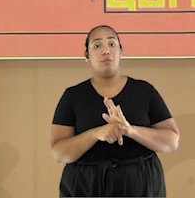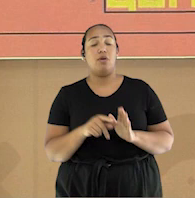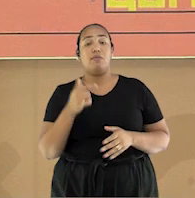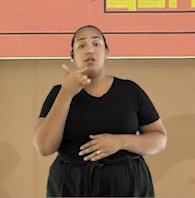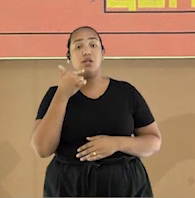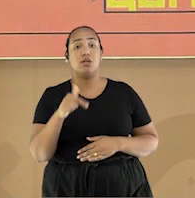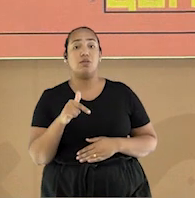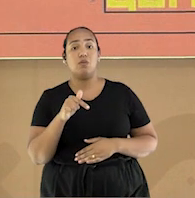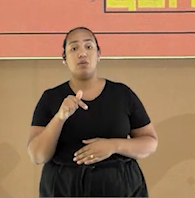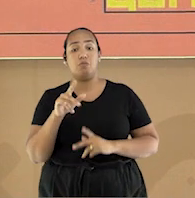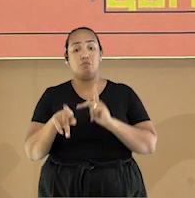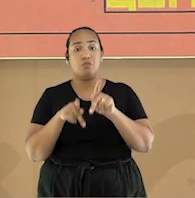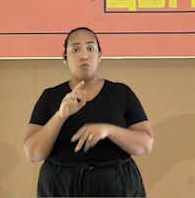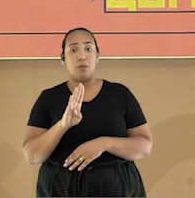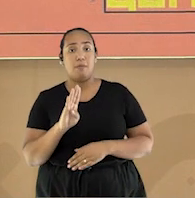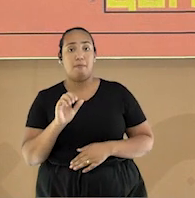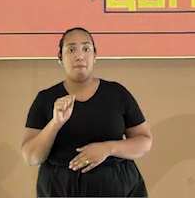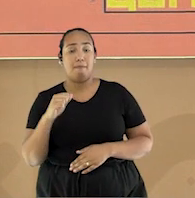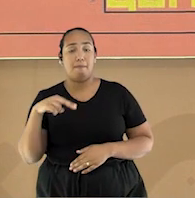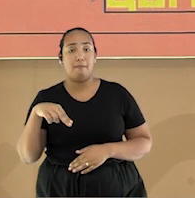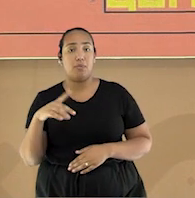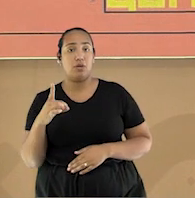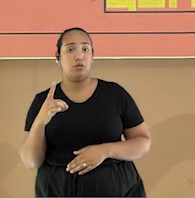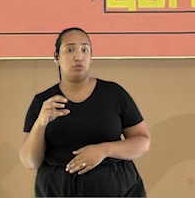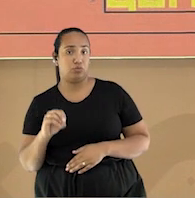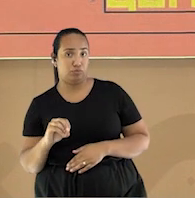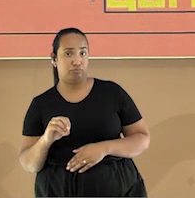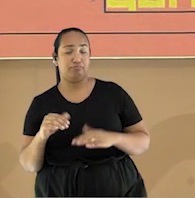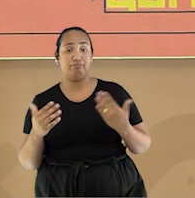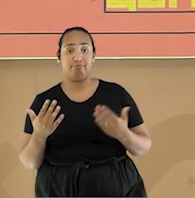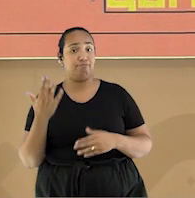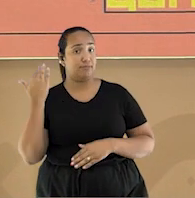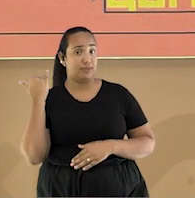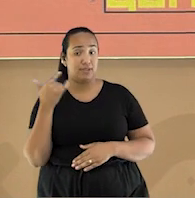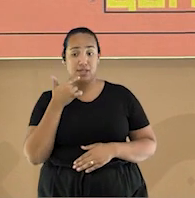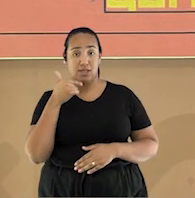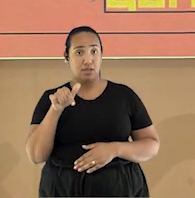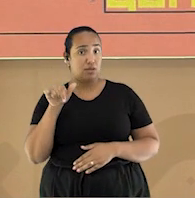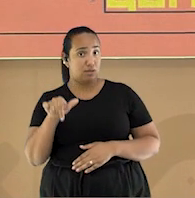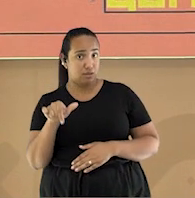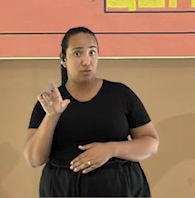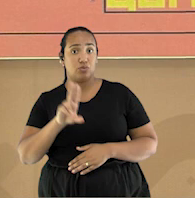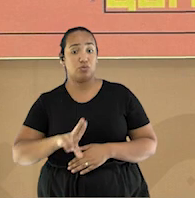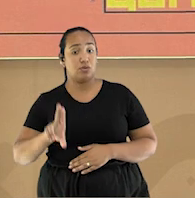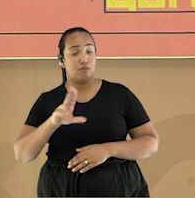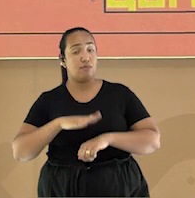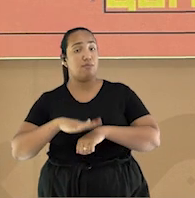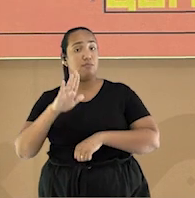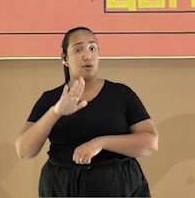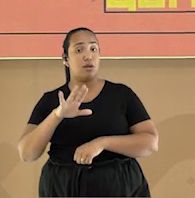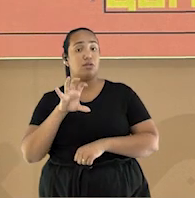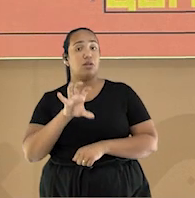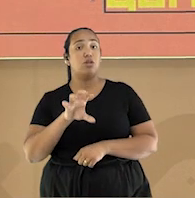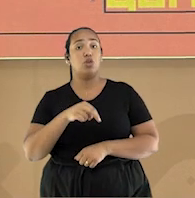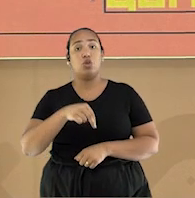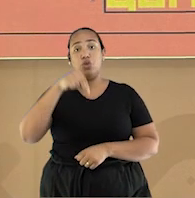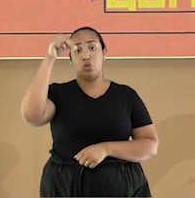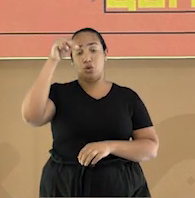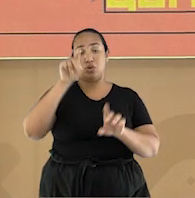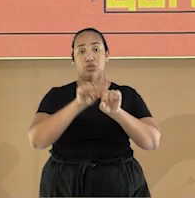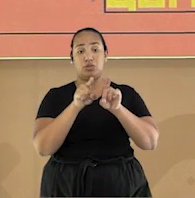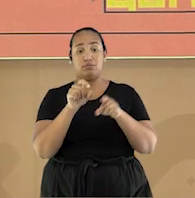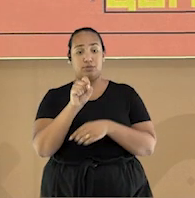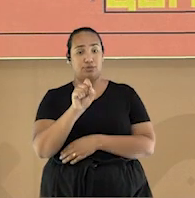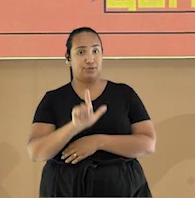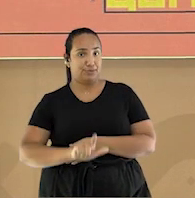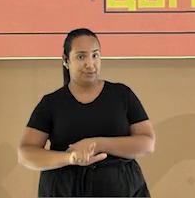banto. Na época da escravidão, o quimbundo era a língua mais falada nas regiões norte e sul do país. Aqui